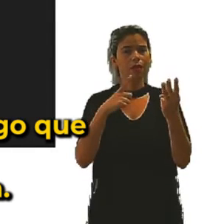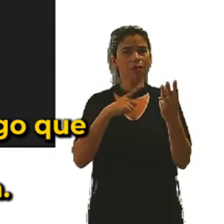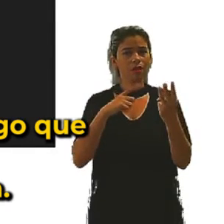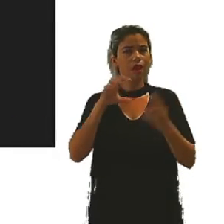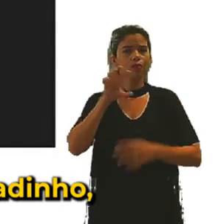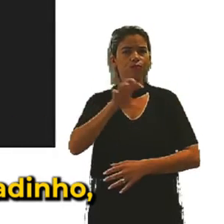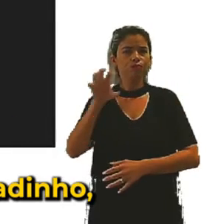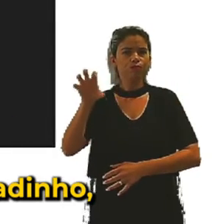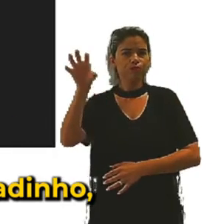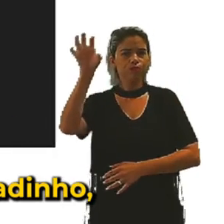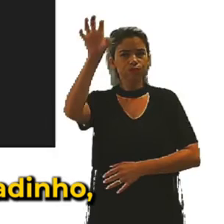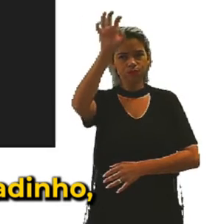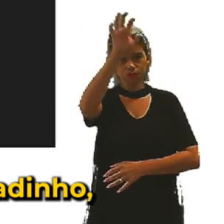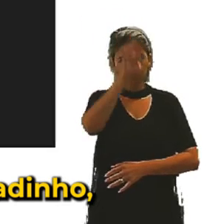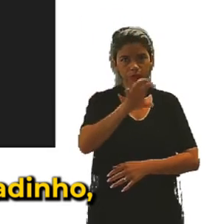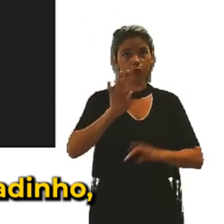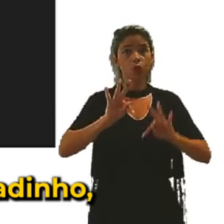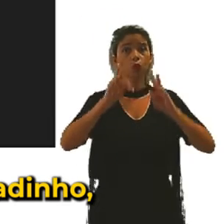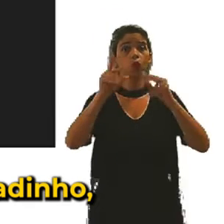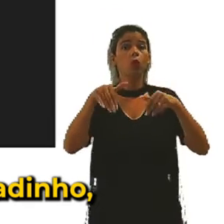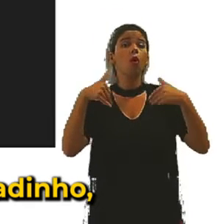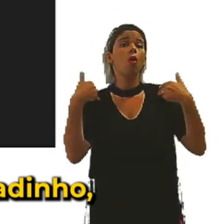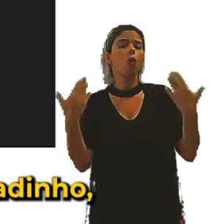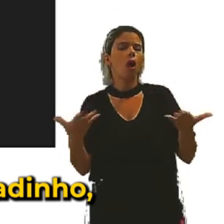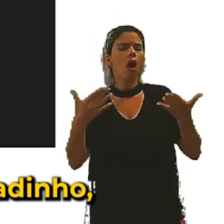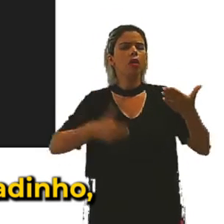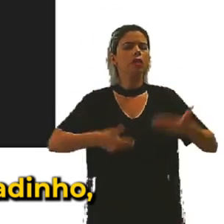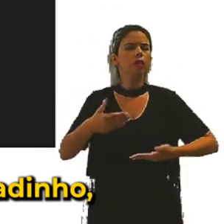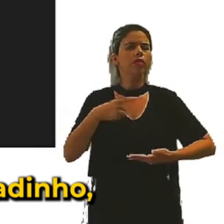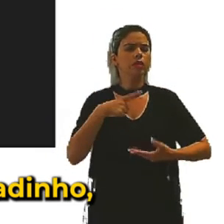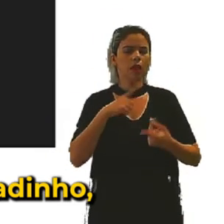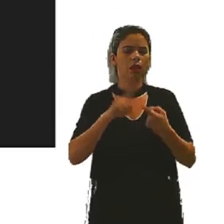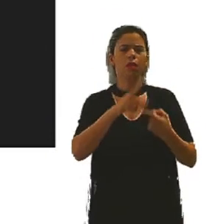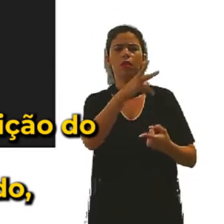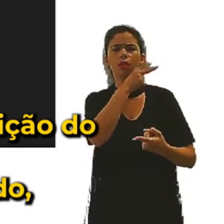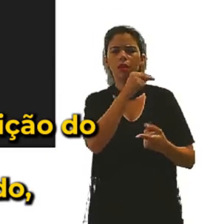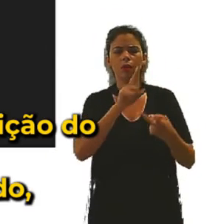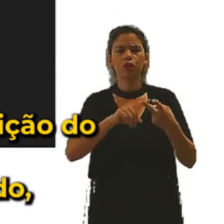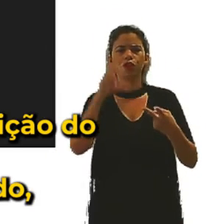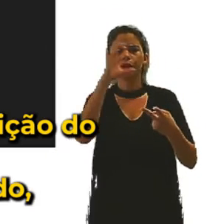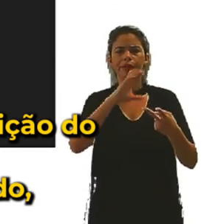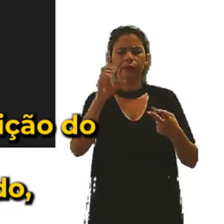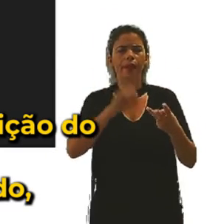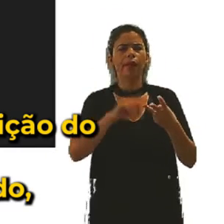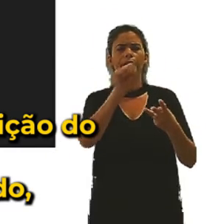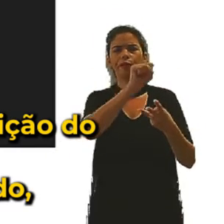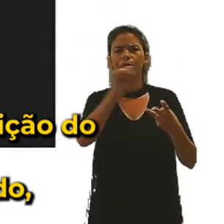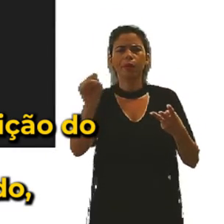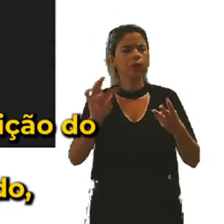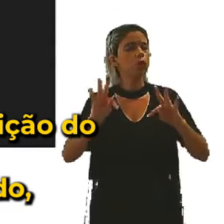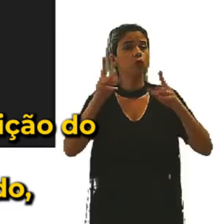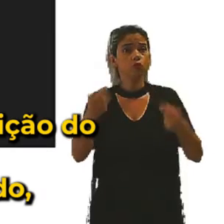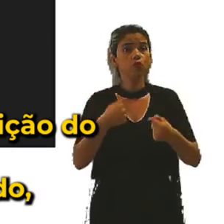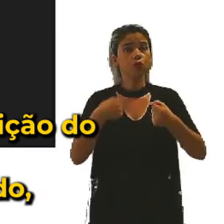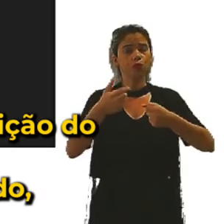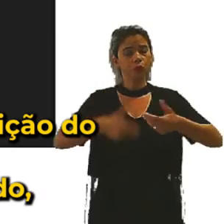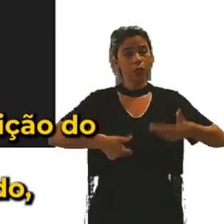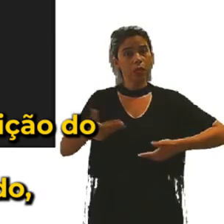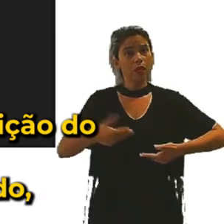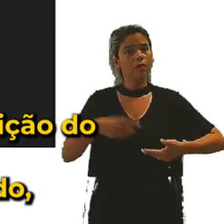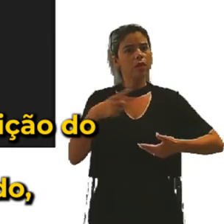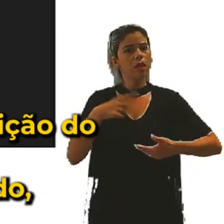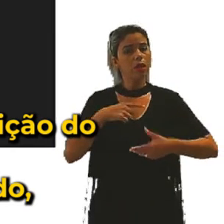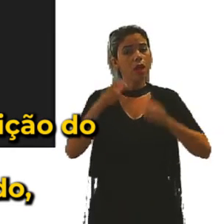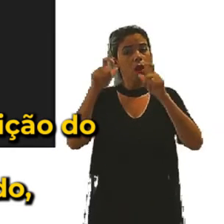região administrativa, então, quais são os serviços que tem em Taguatinga, na Ceilândia, em Sobradinho, todas as regiões administrativas com descrição do